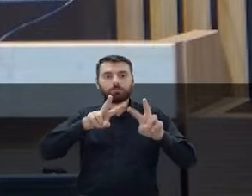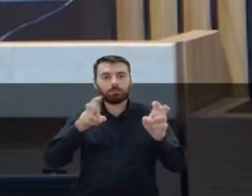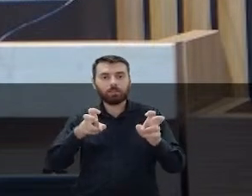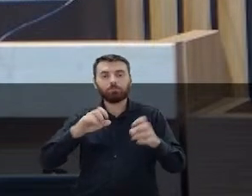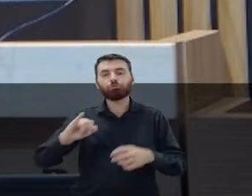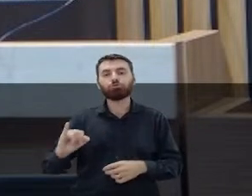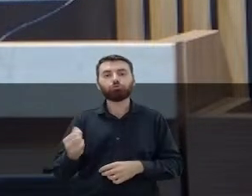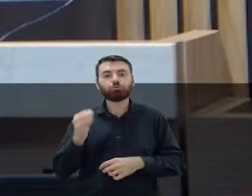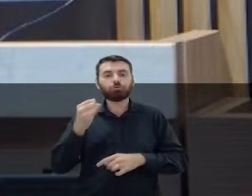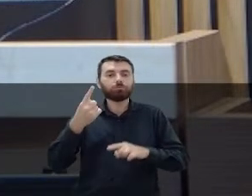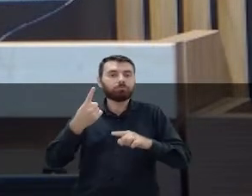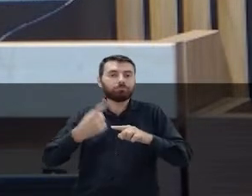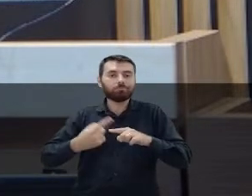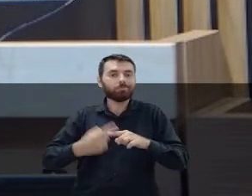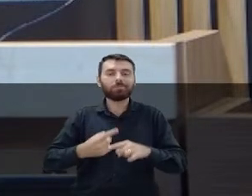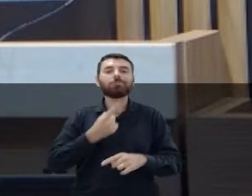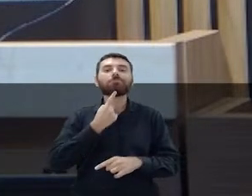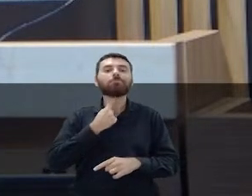interesse.